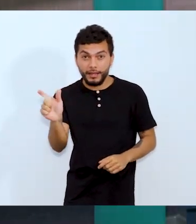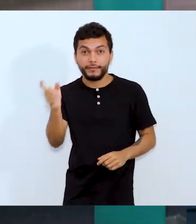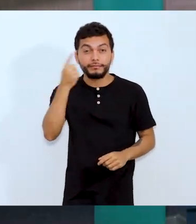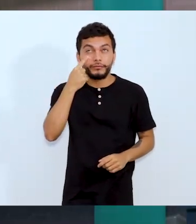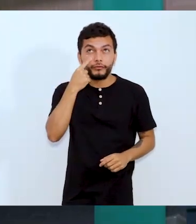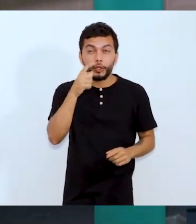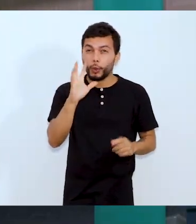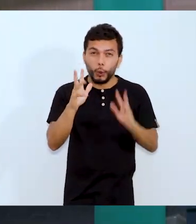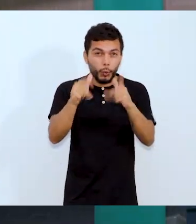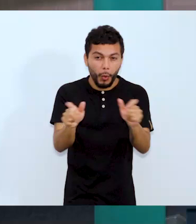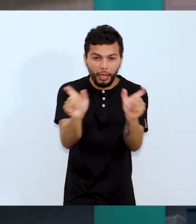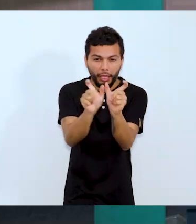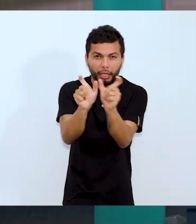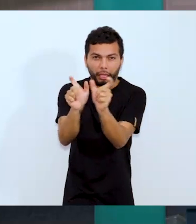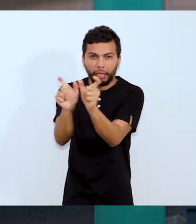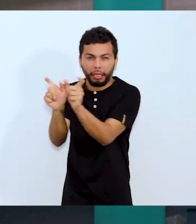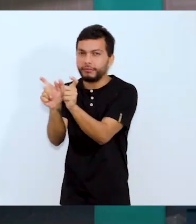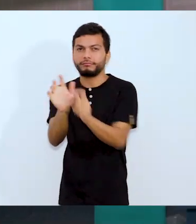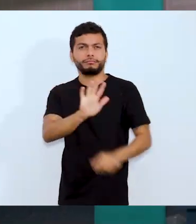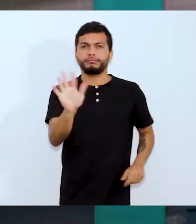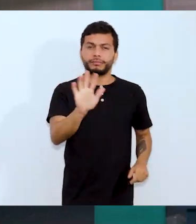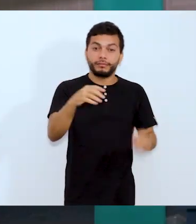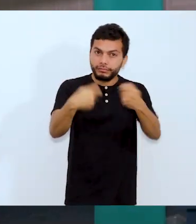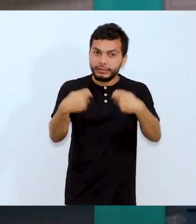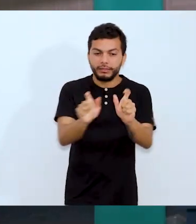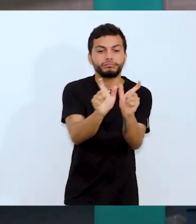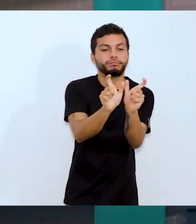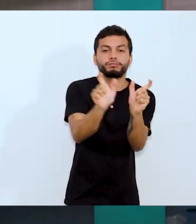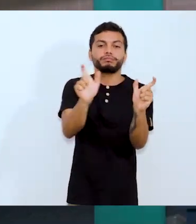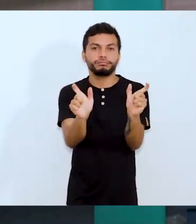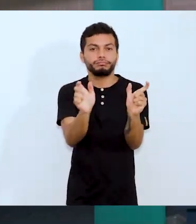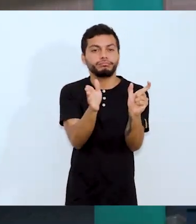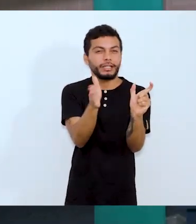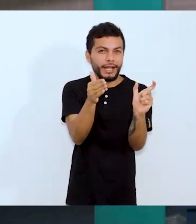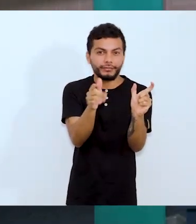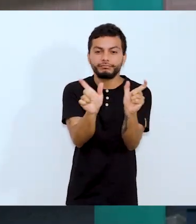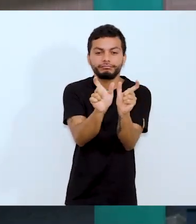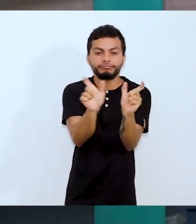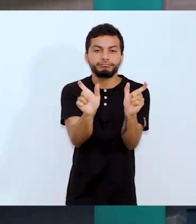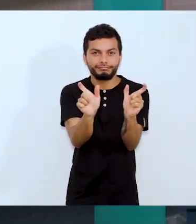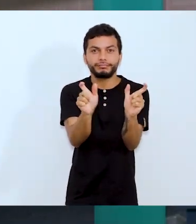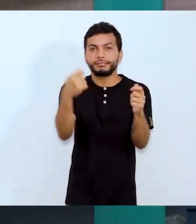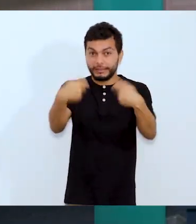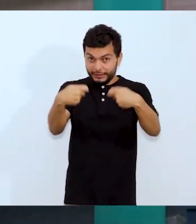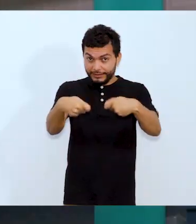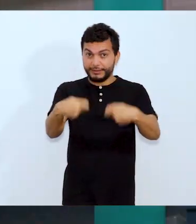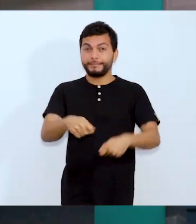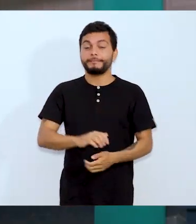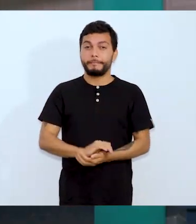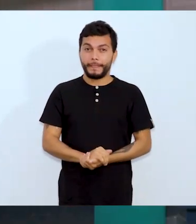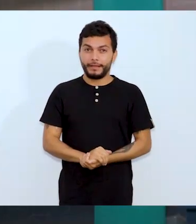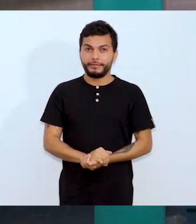podem estar juntinhas. Elas devem ser separadas por pequenos